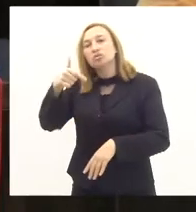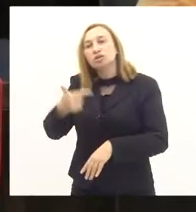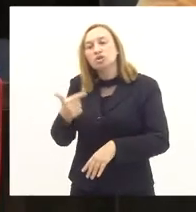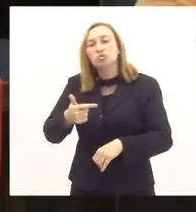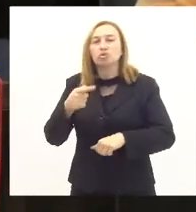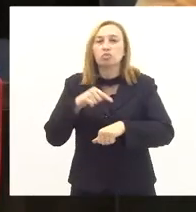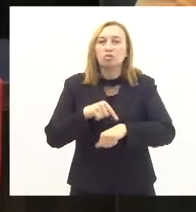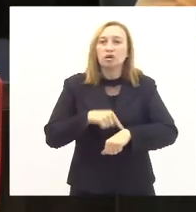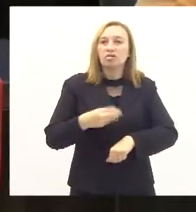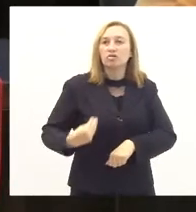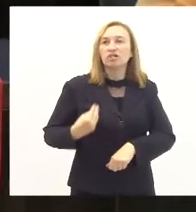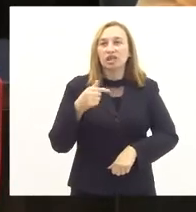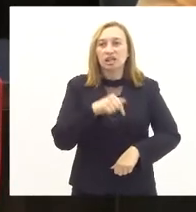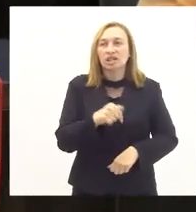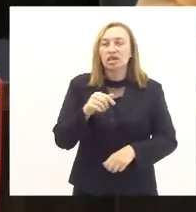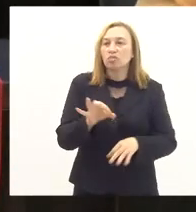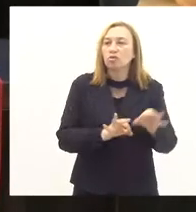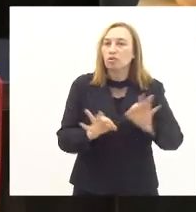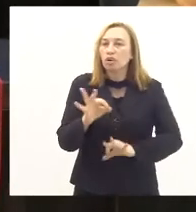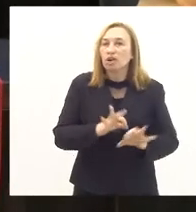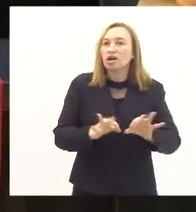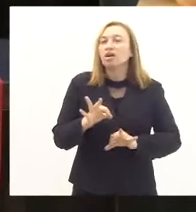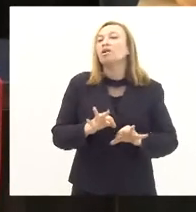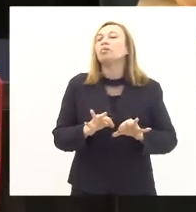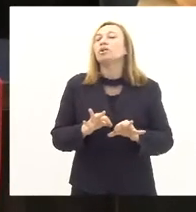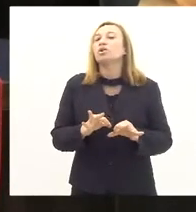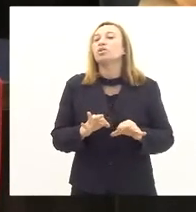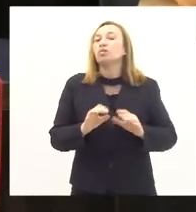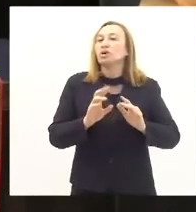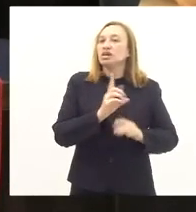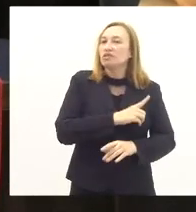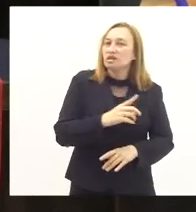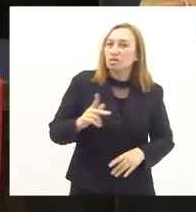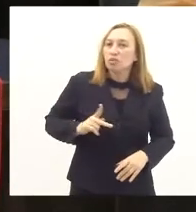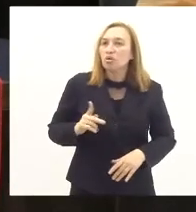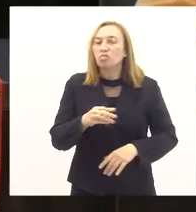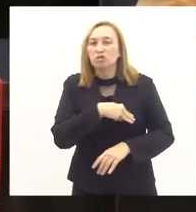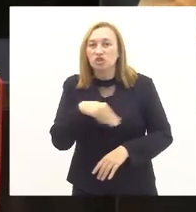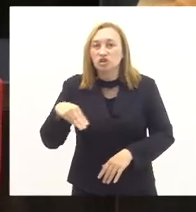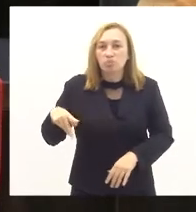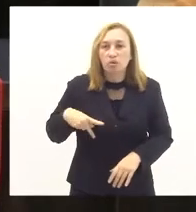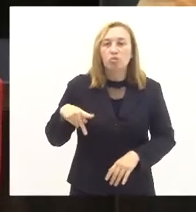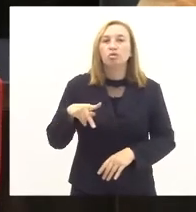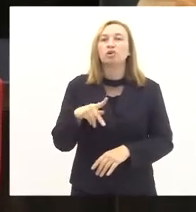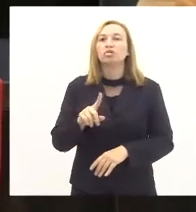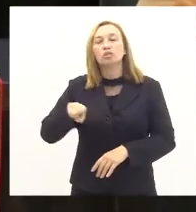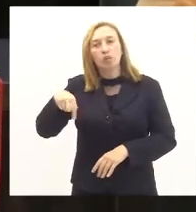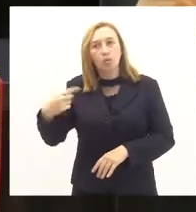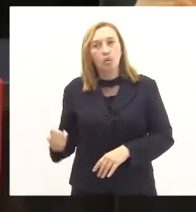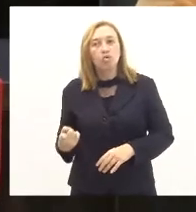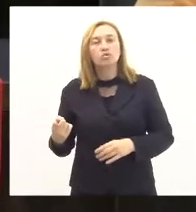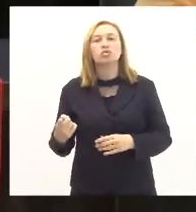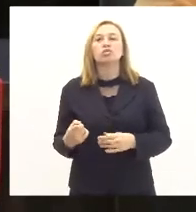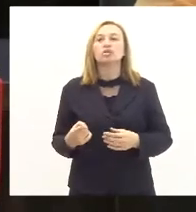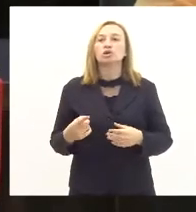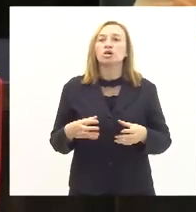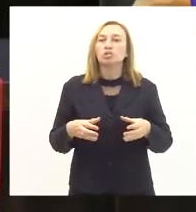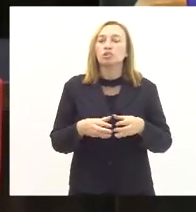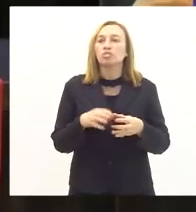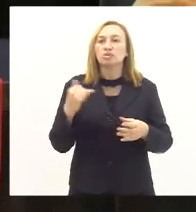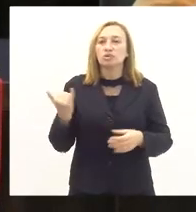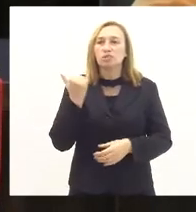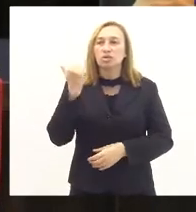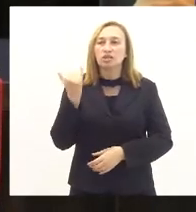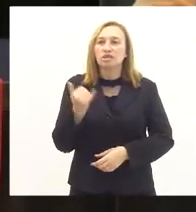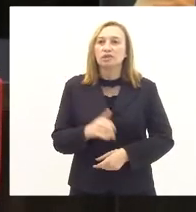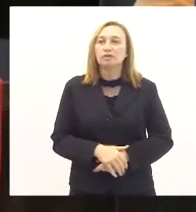aqui com o programa, vamos estar aqui também com a Defensoria, com o Ministério Público, com outros agentes,